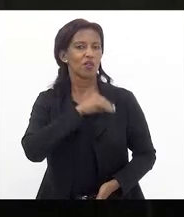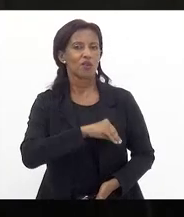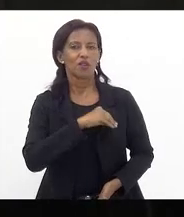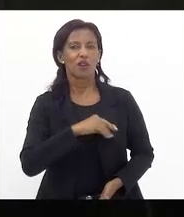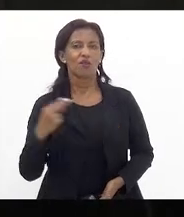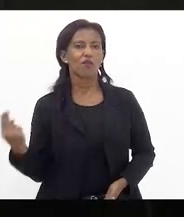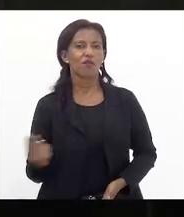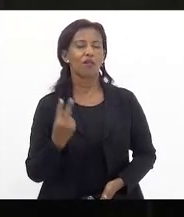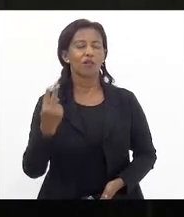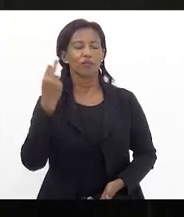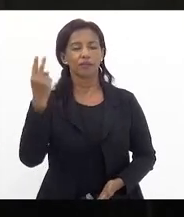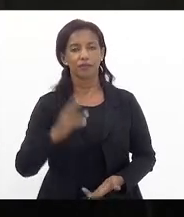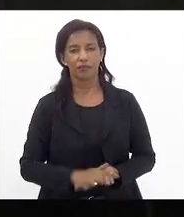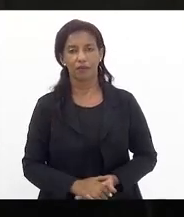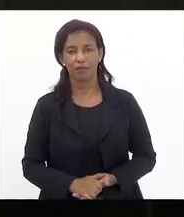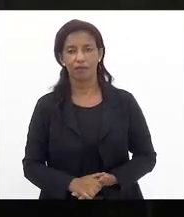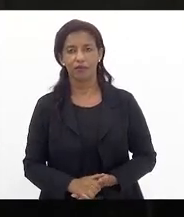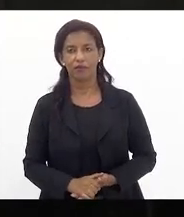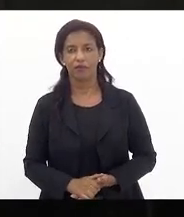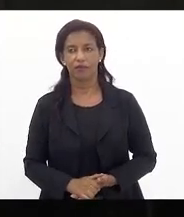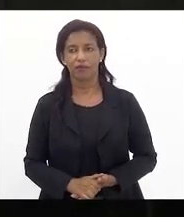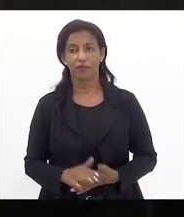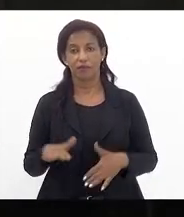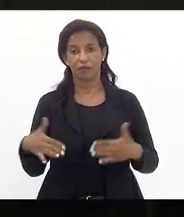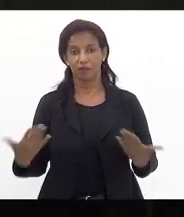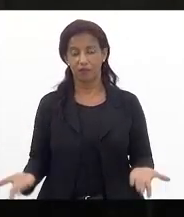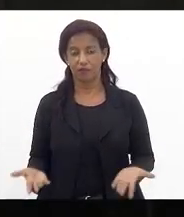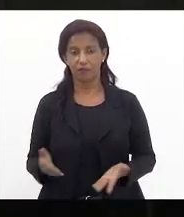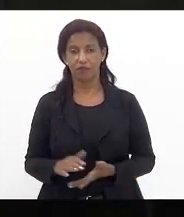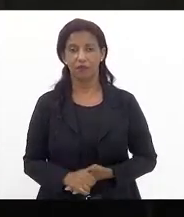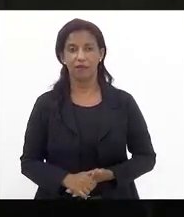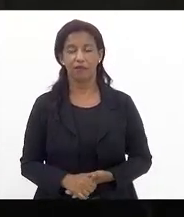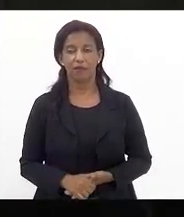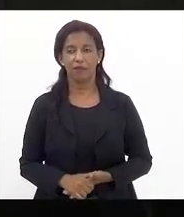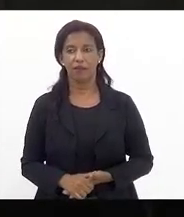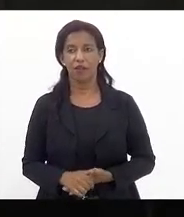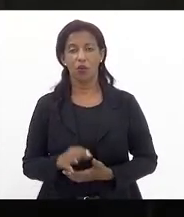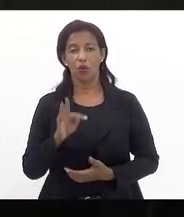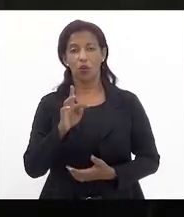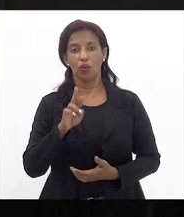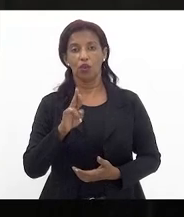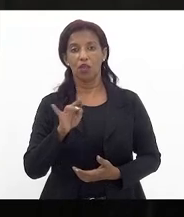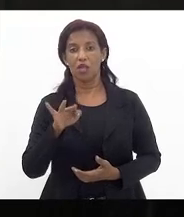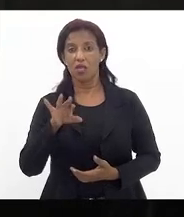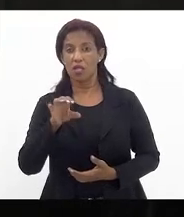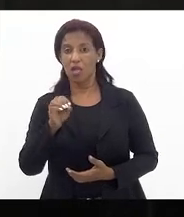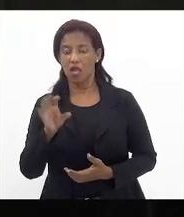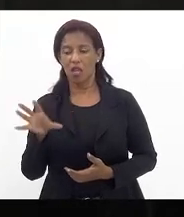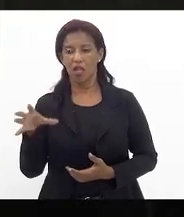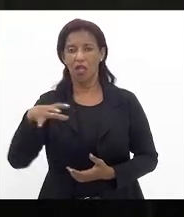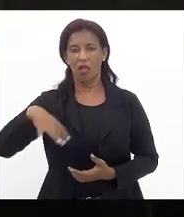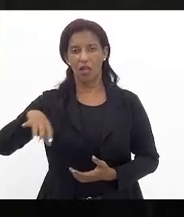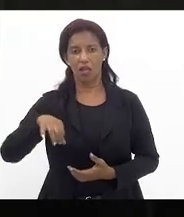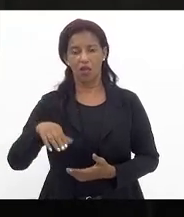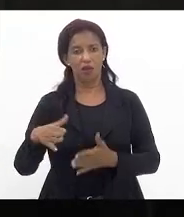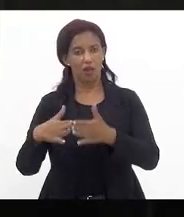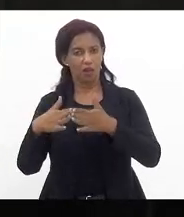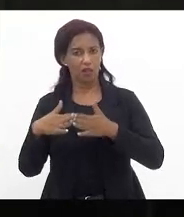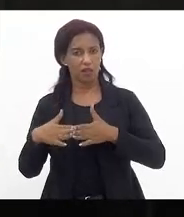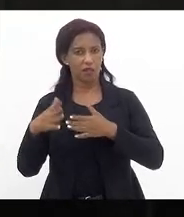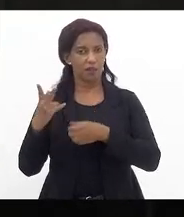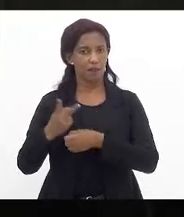salários valorizados no mercado. Então, a questão do triênio, a questão da